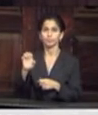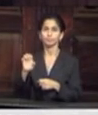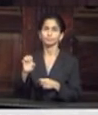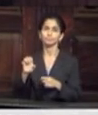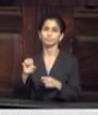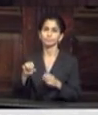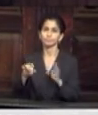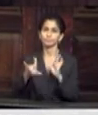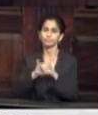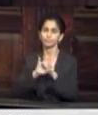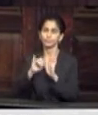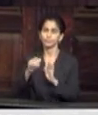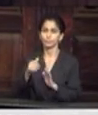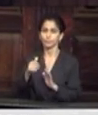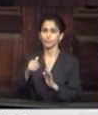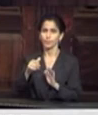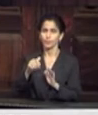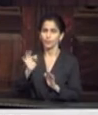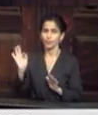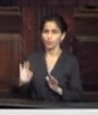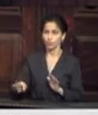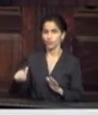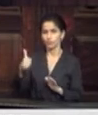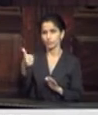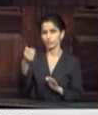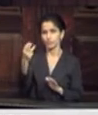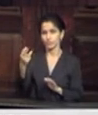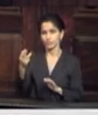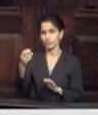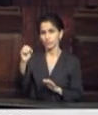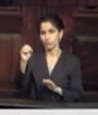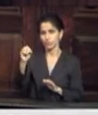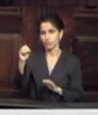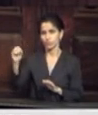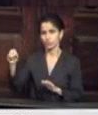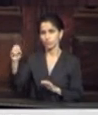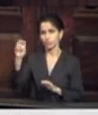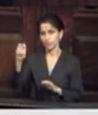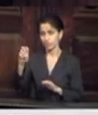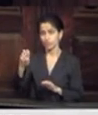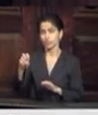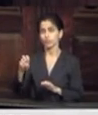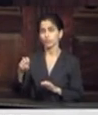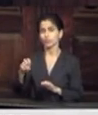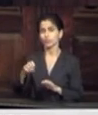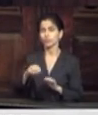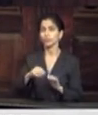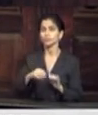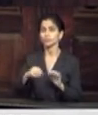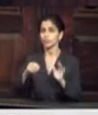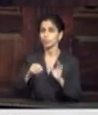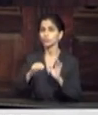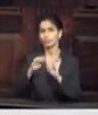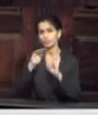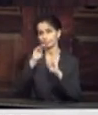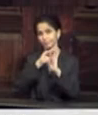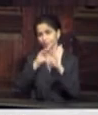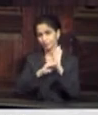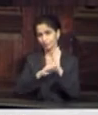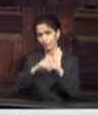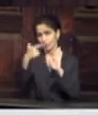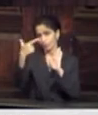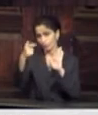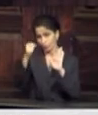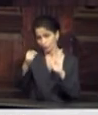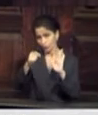Lei Federal 13.005 de 2014, que é um plano decenal que prevê 20 metas para a educação